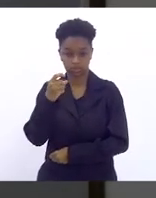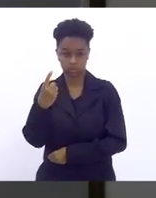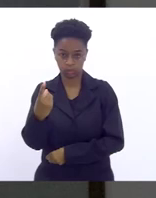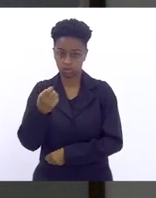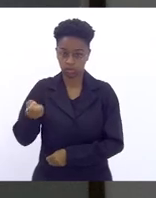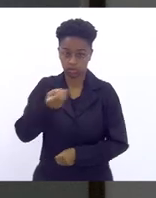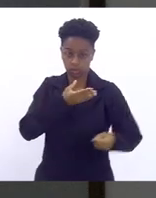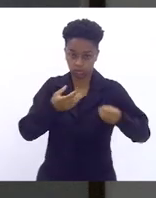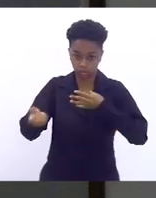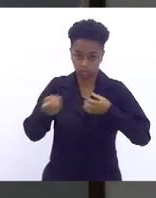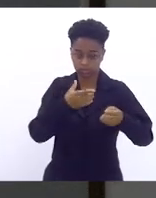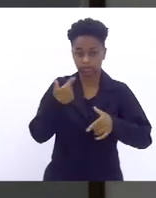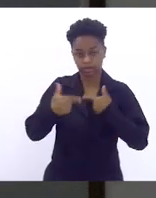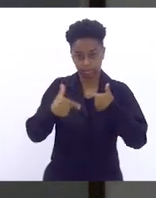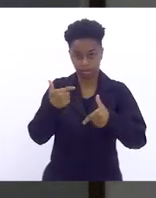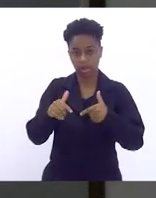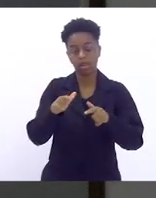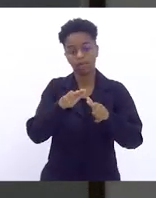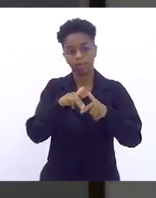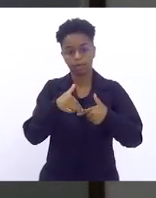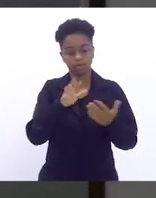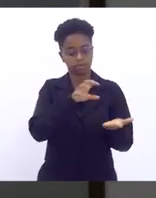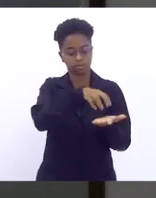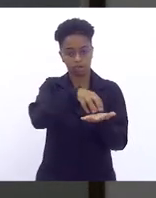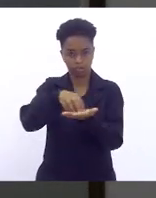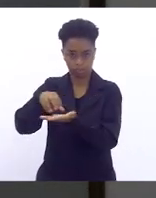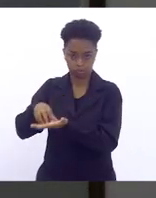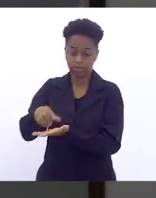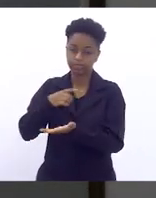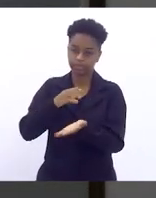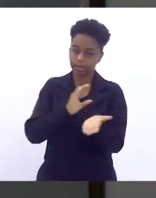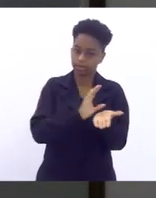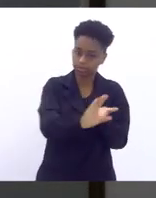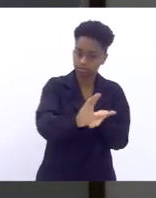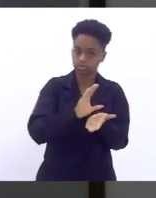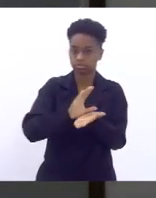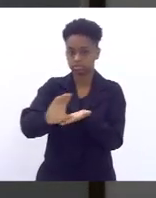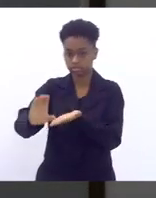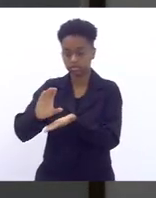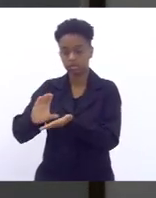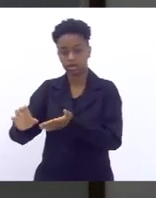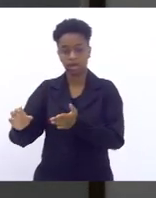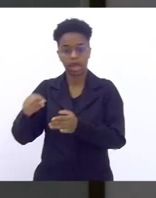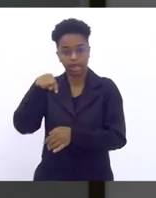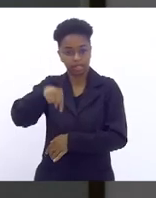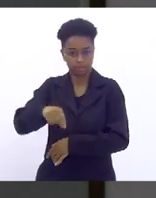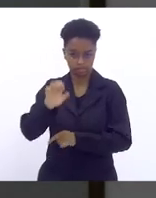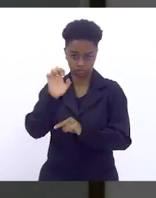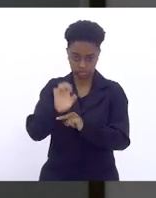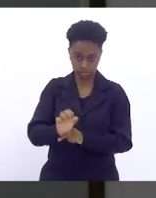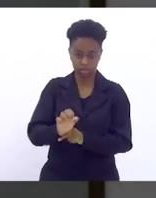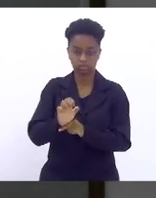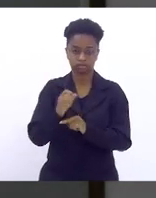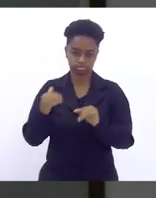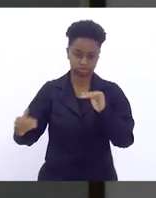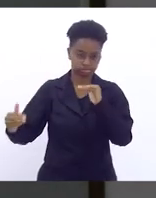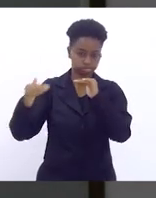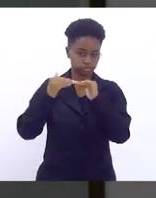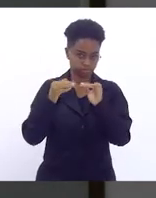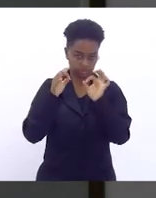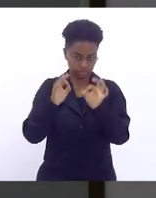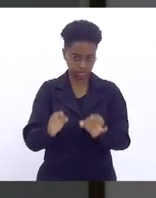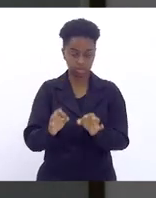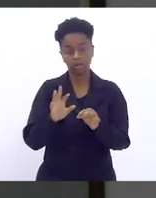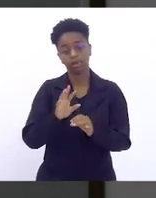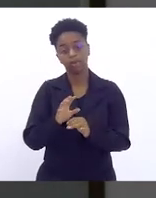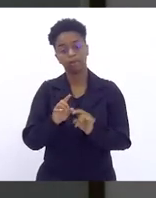esse complexo exatamente o nível de investimento em despesa de Capital por parte do Estado níveis adequados e a